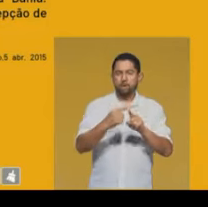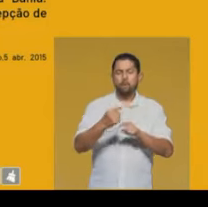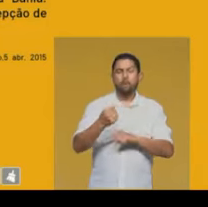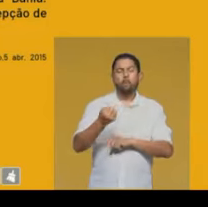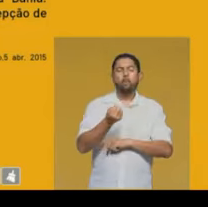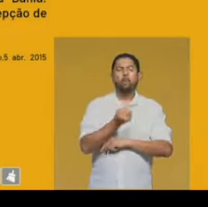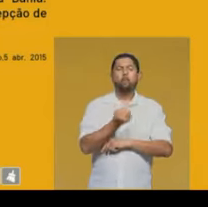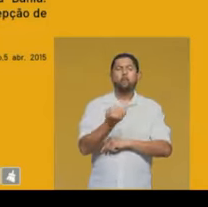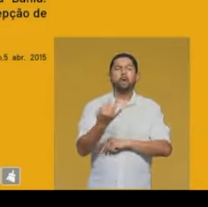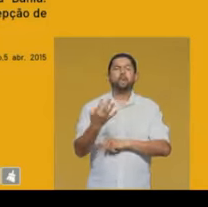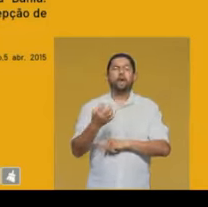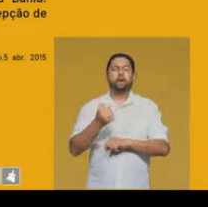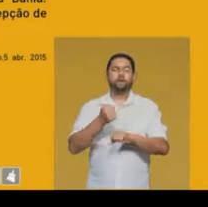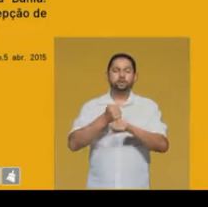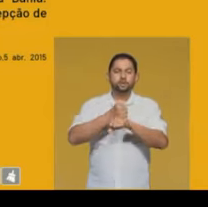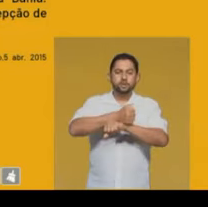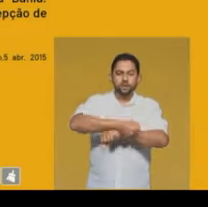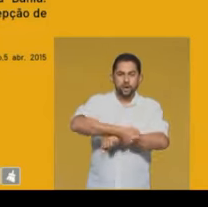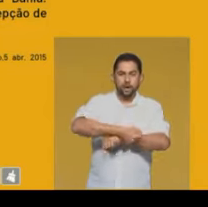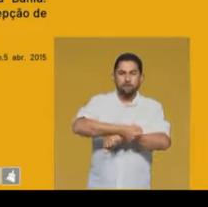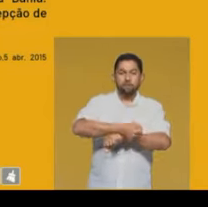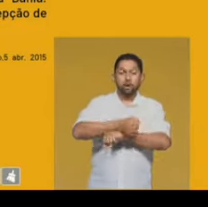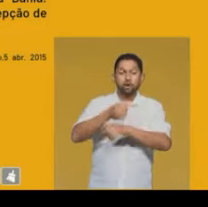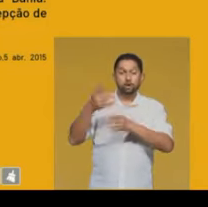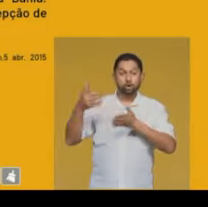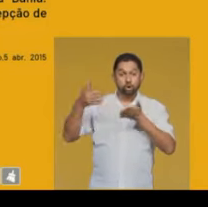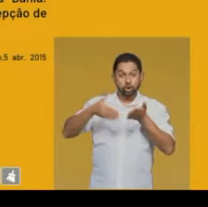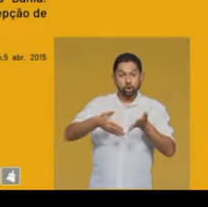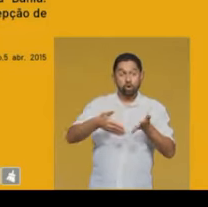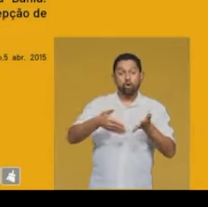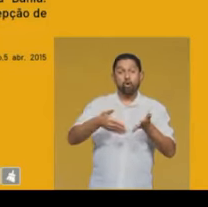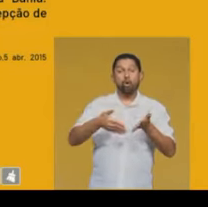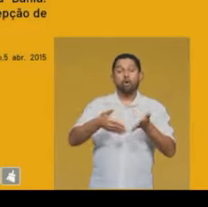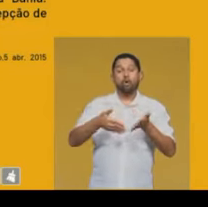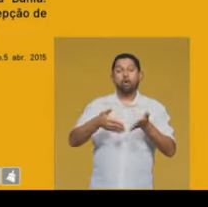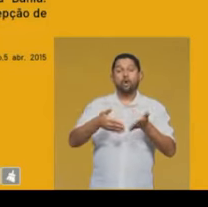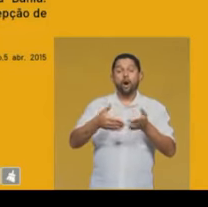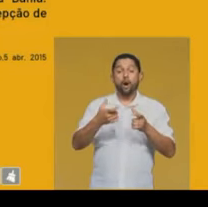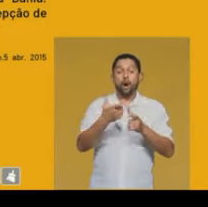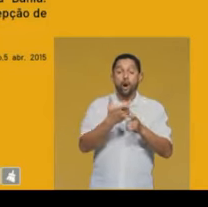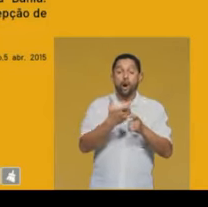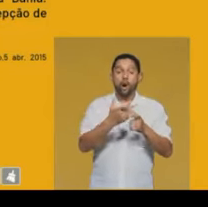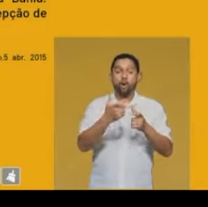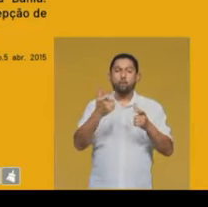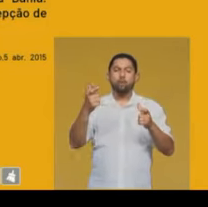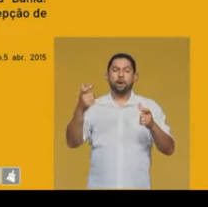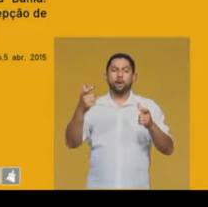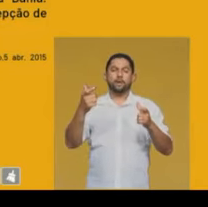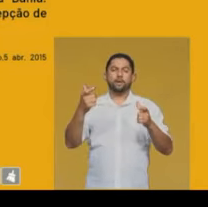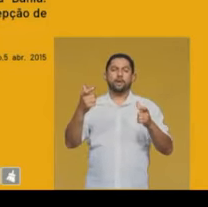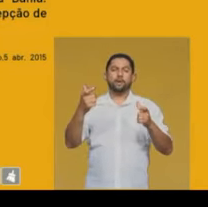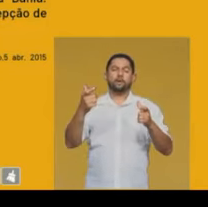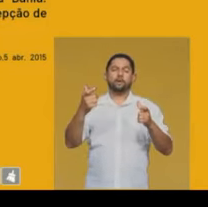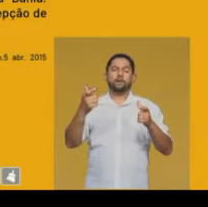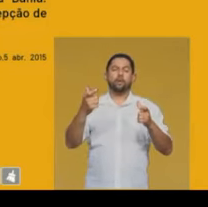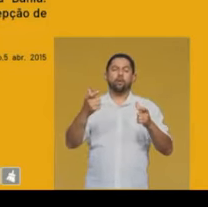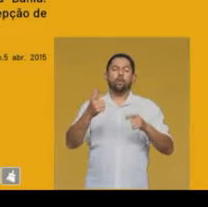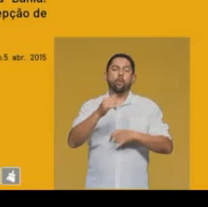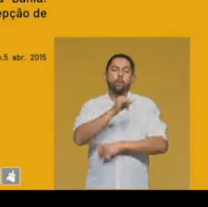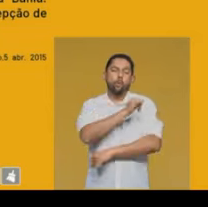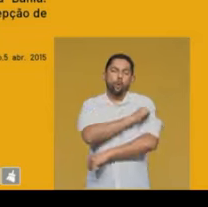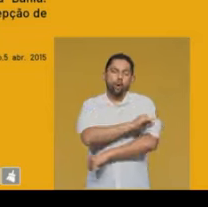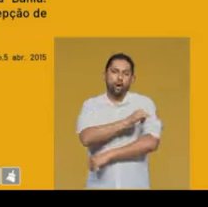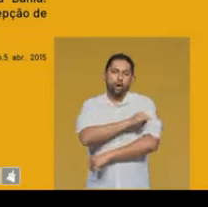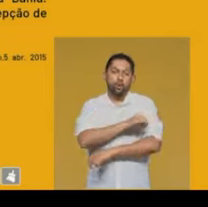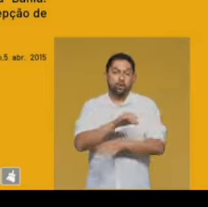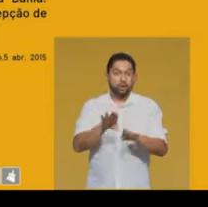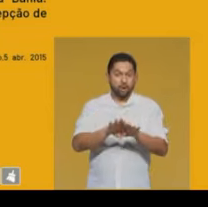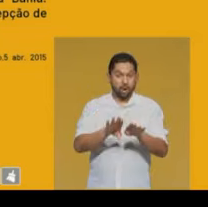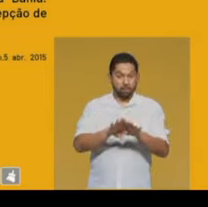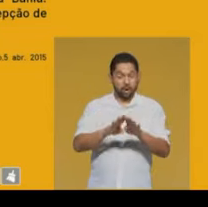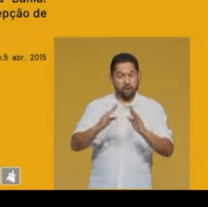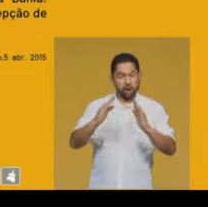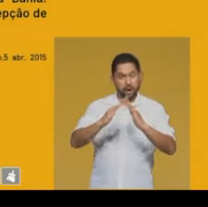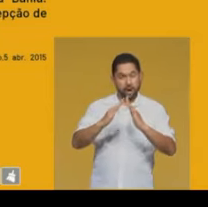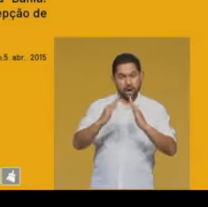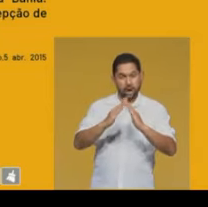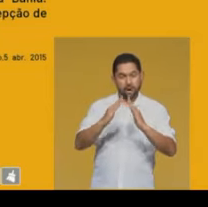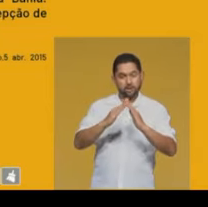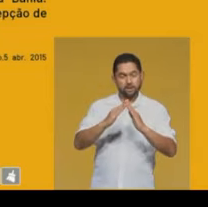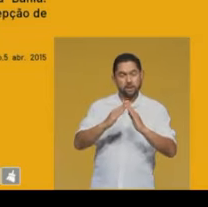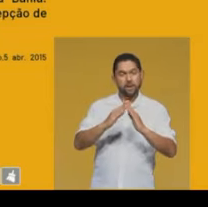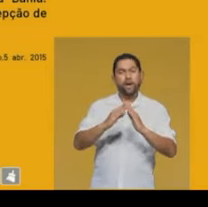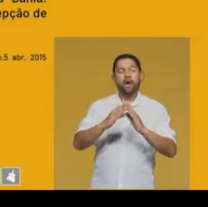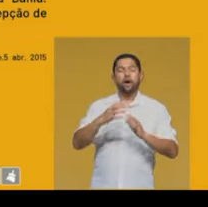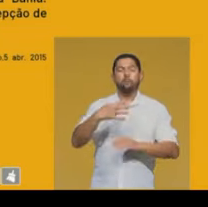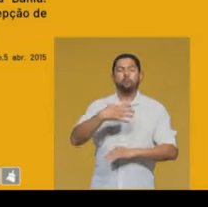recém-chegados cresce no Rio e se estabiliza na Bahia. Nenhum lugar servia tão bem à recepção